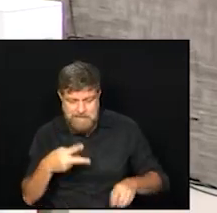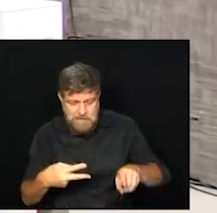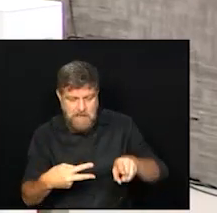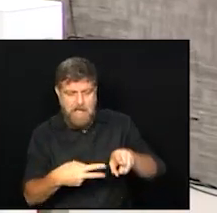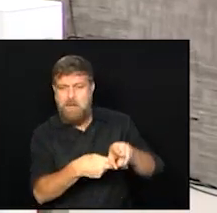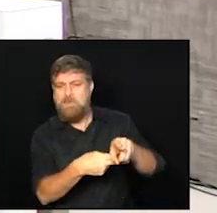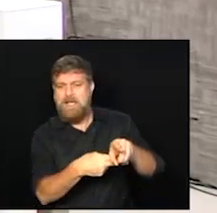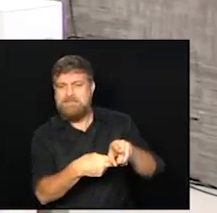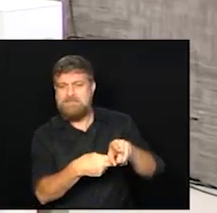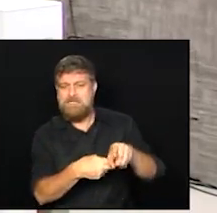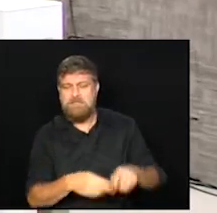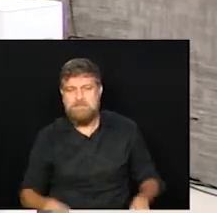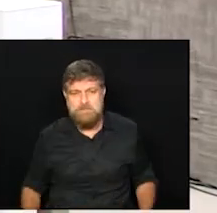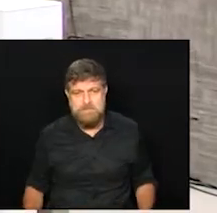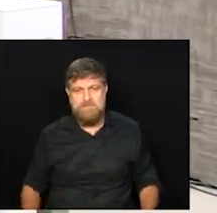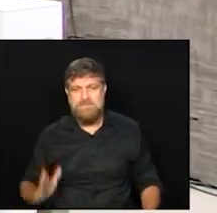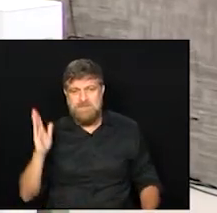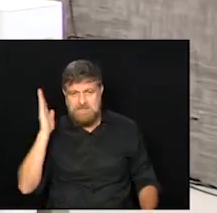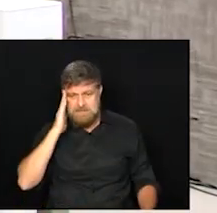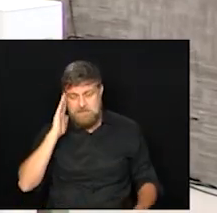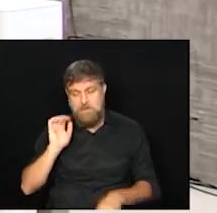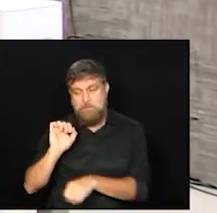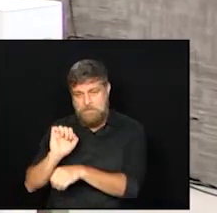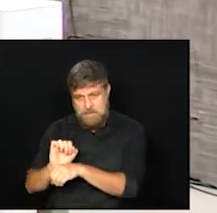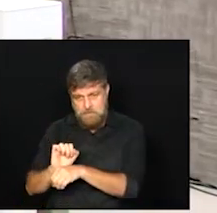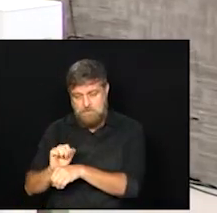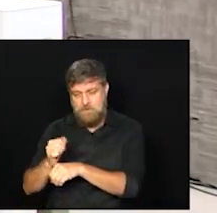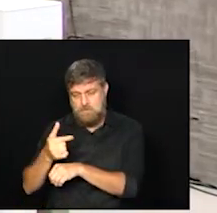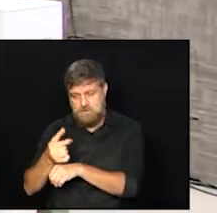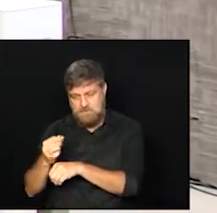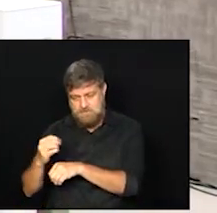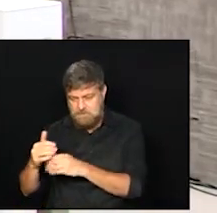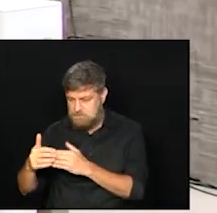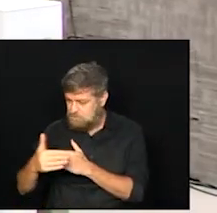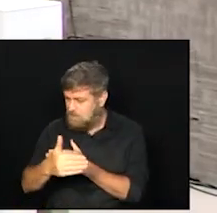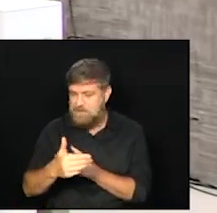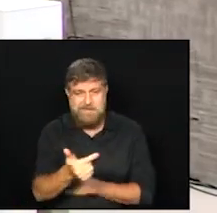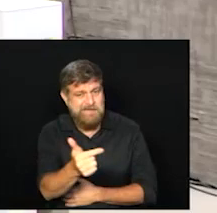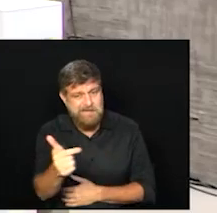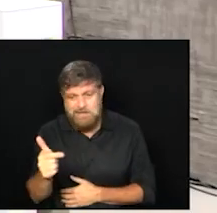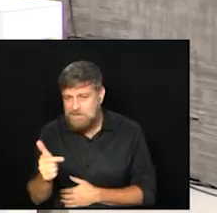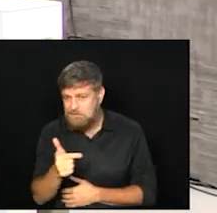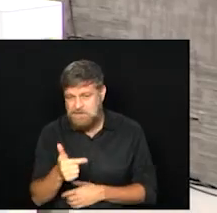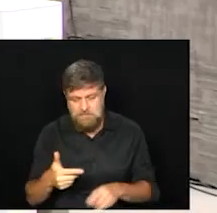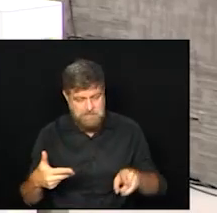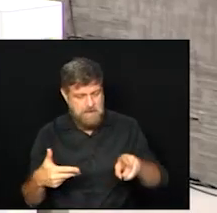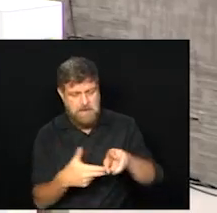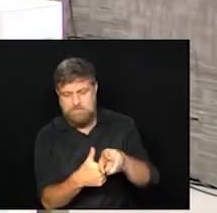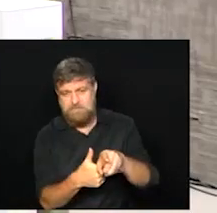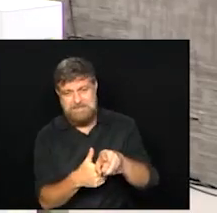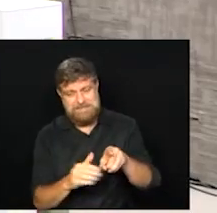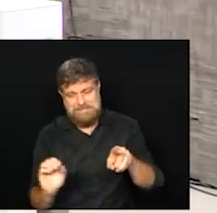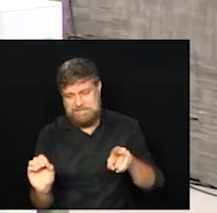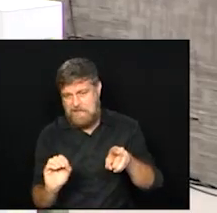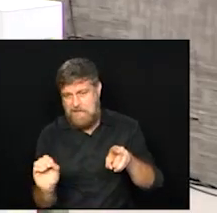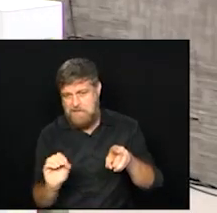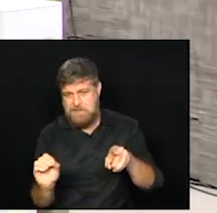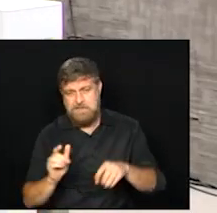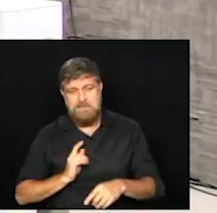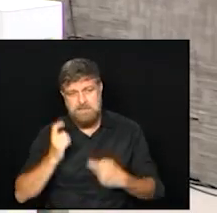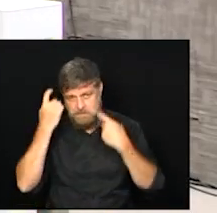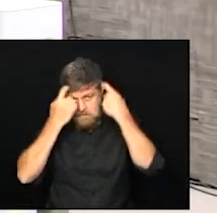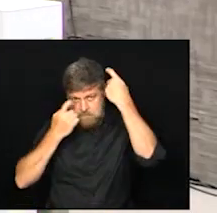aí que desde 2020 está parado, né? Não teve mais nenhum tipo de castração. Existe essa preocupação devido